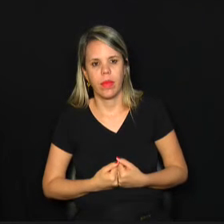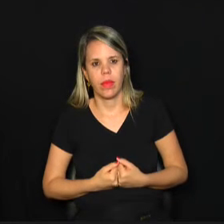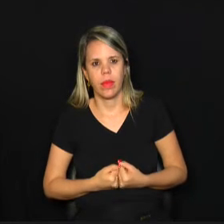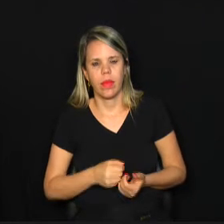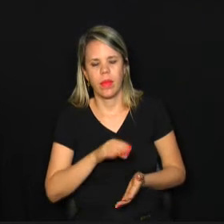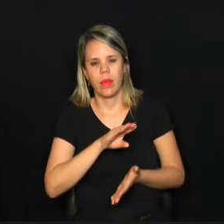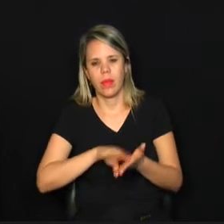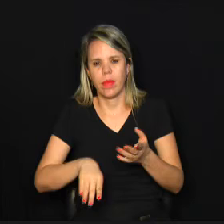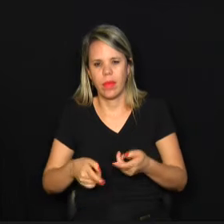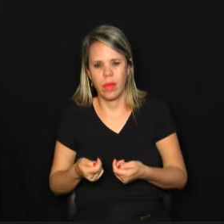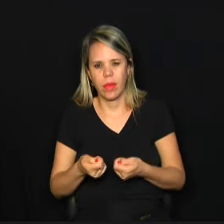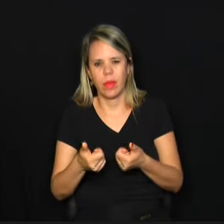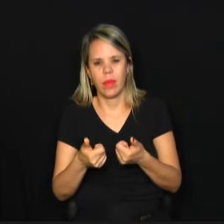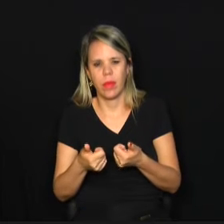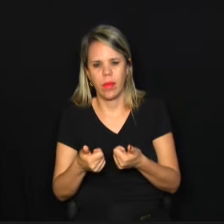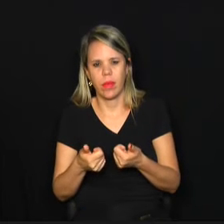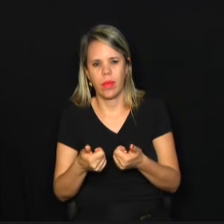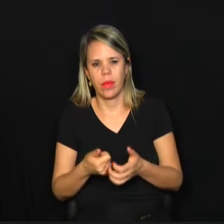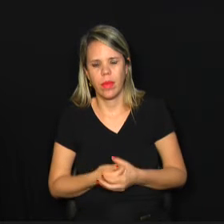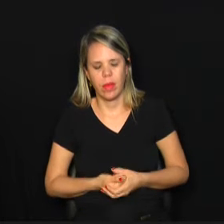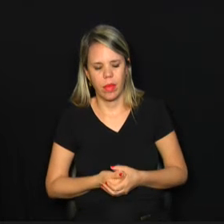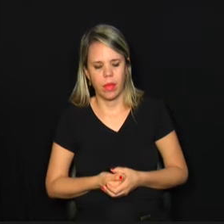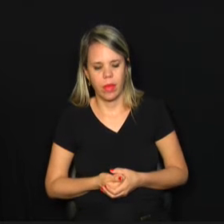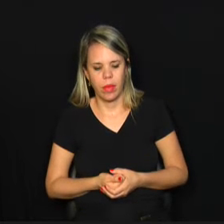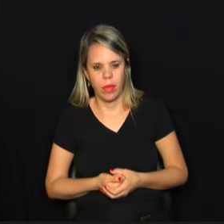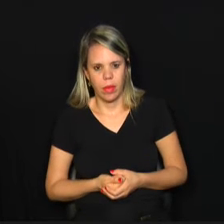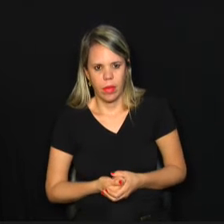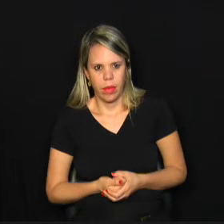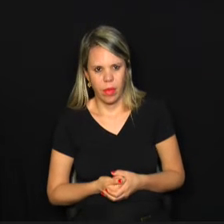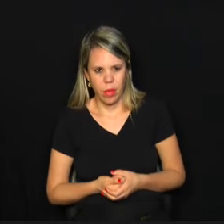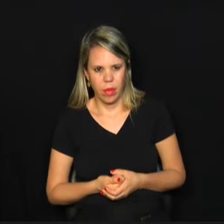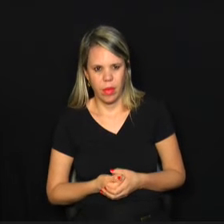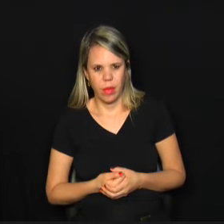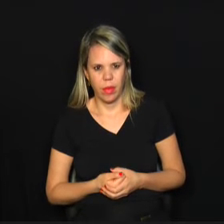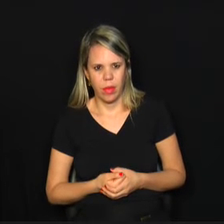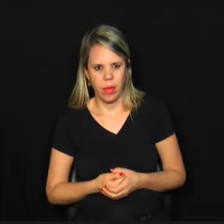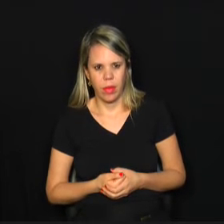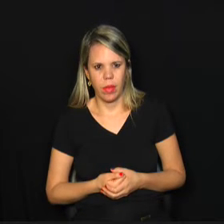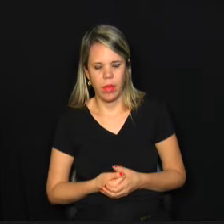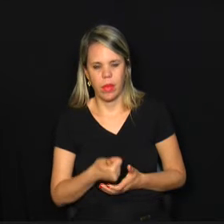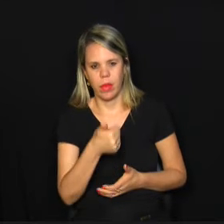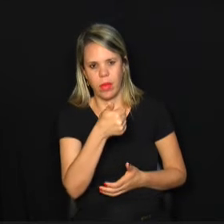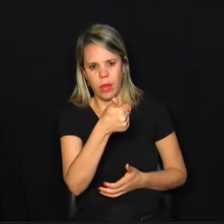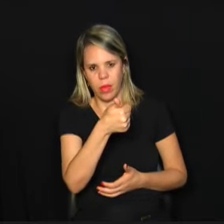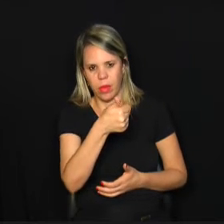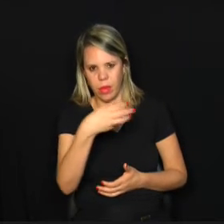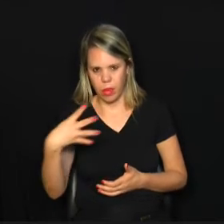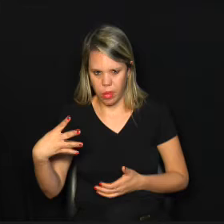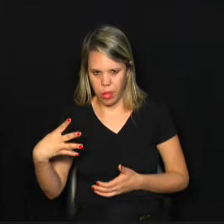de benefícios, como sexta parte, quinquênio, anuênio, enfim, benefícios que são